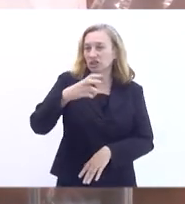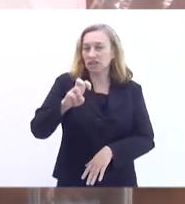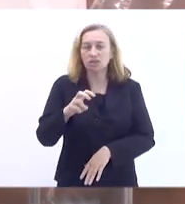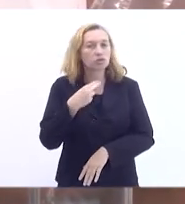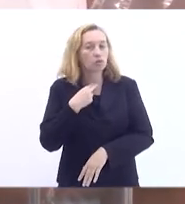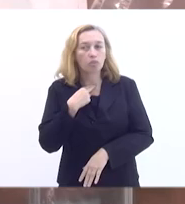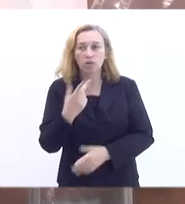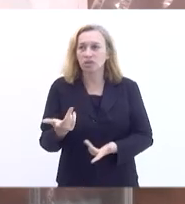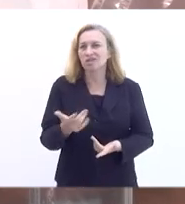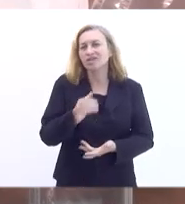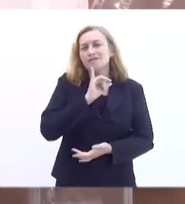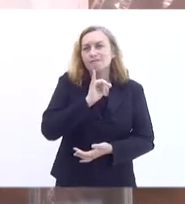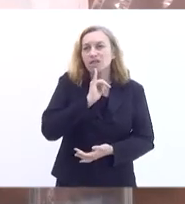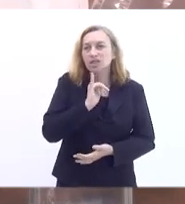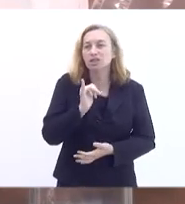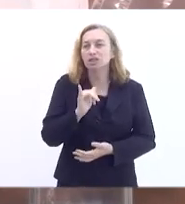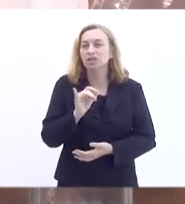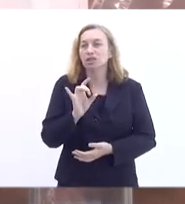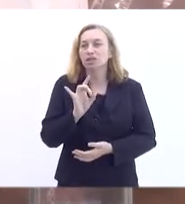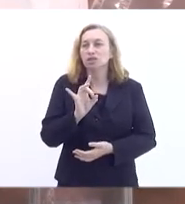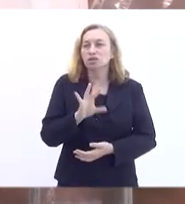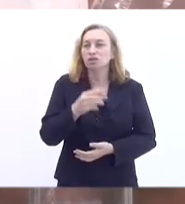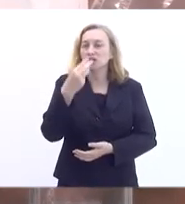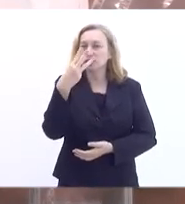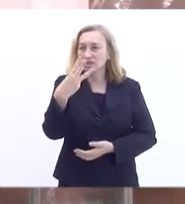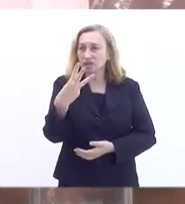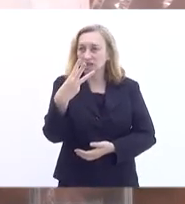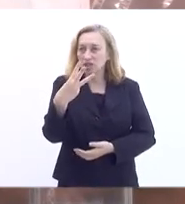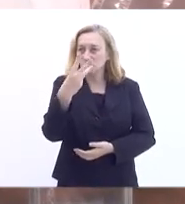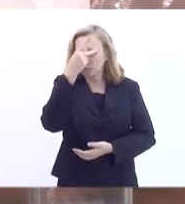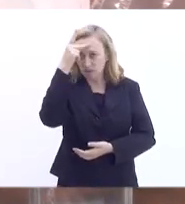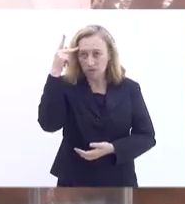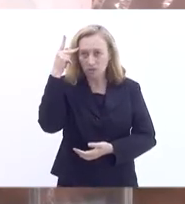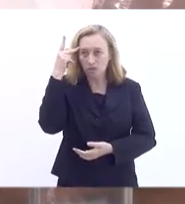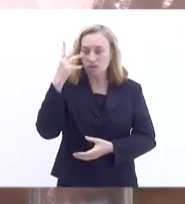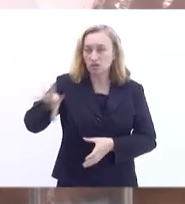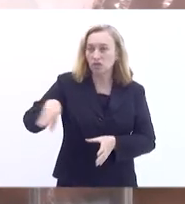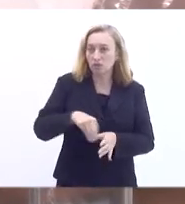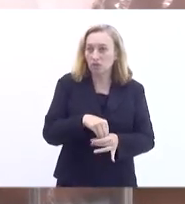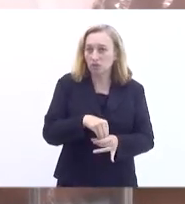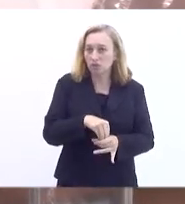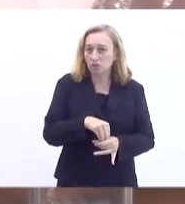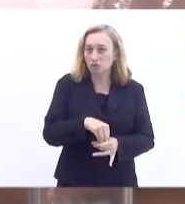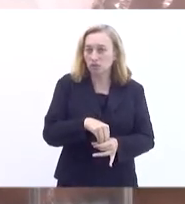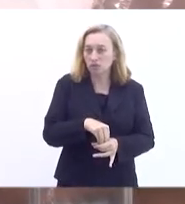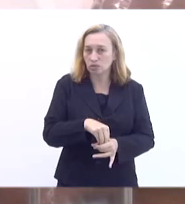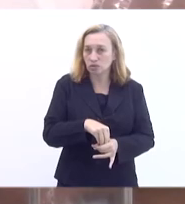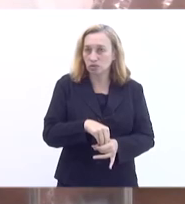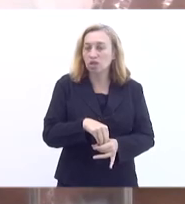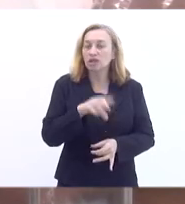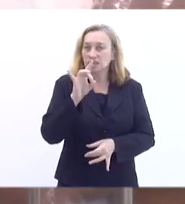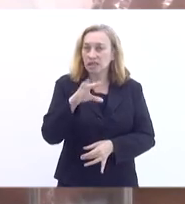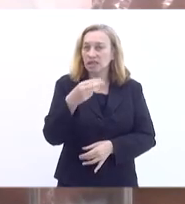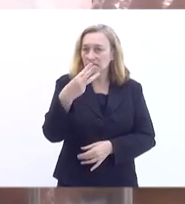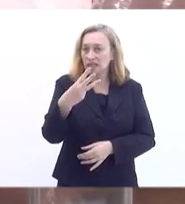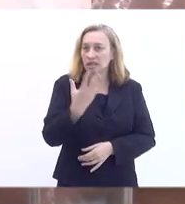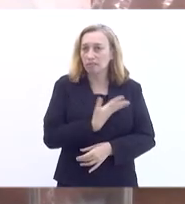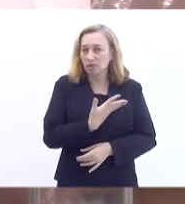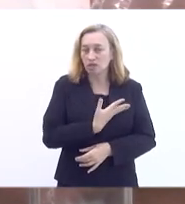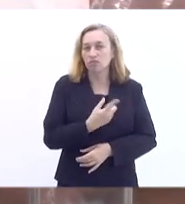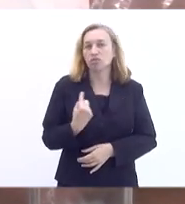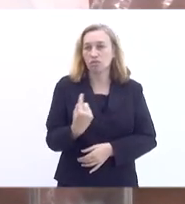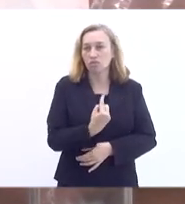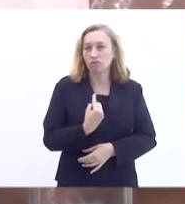poder infelizmente nós temos somente três guerreiros que estão inclusos nesse quadro três amigos nossos